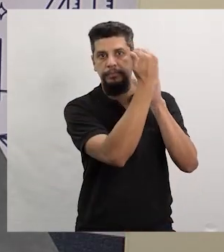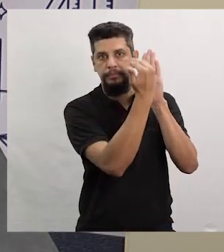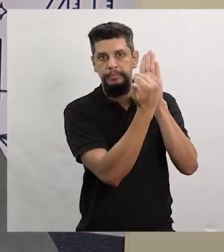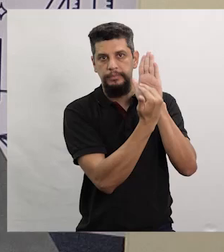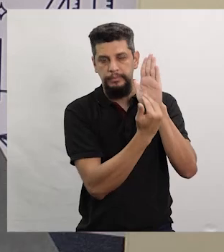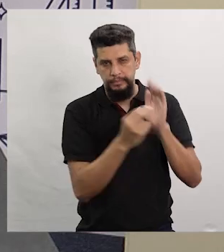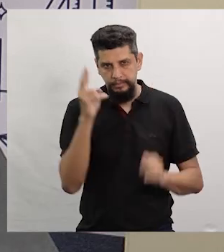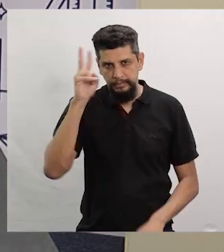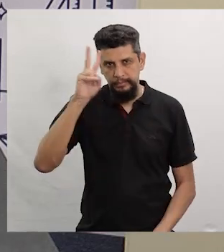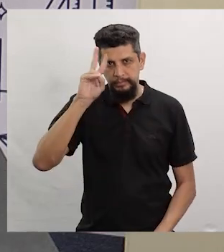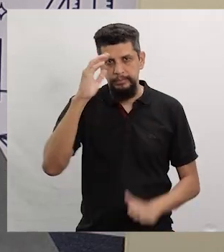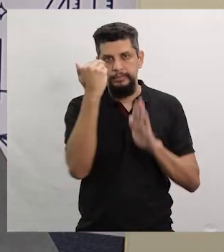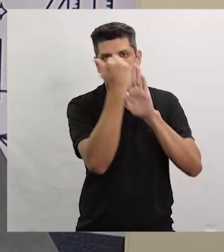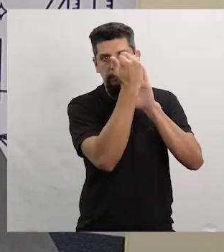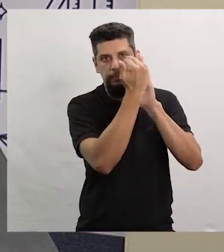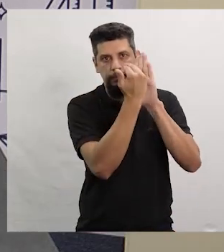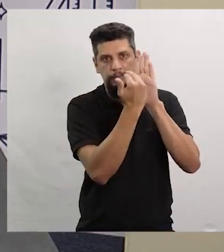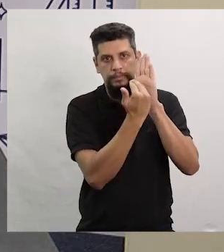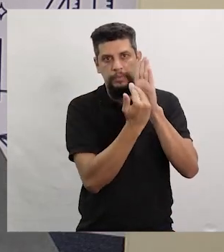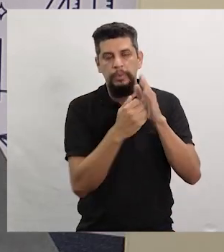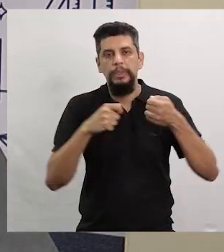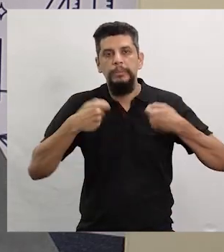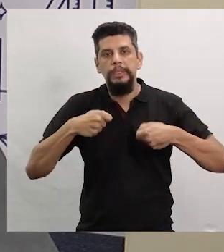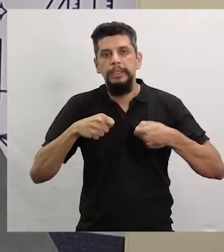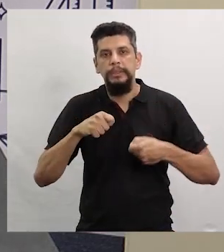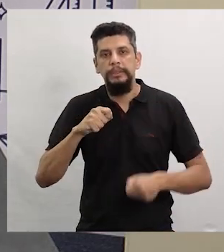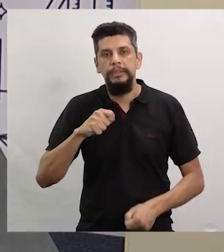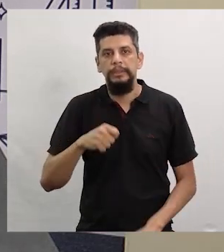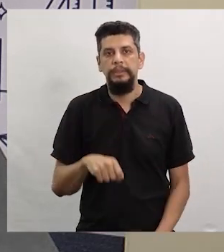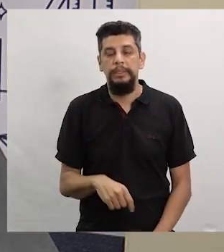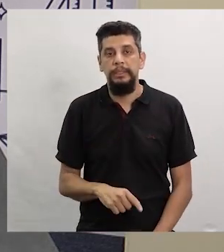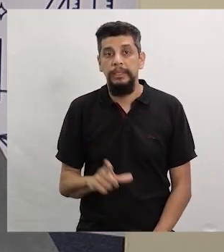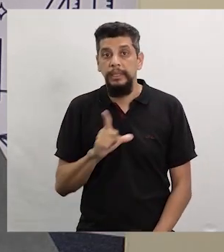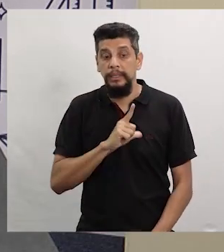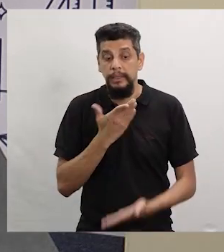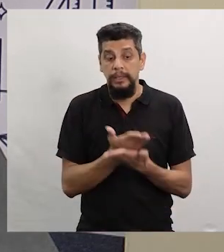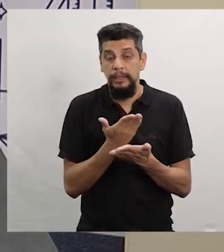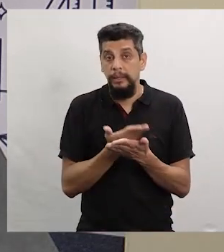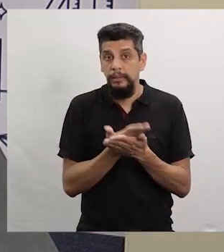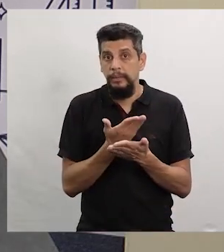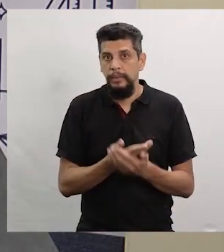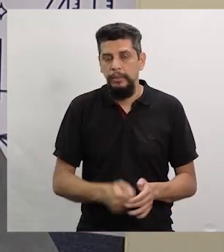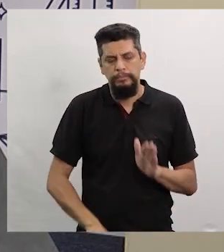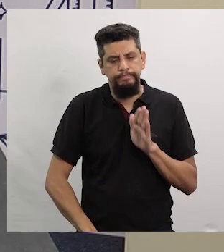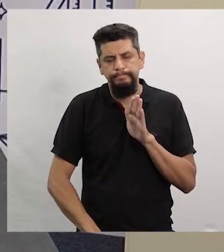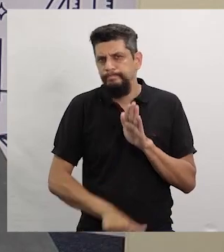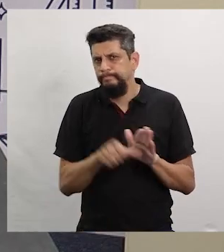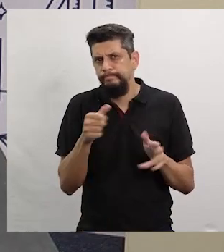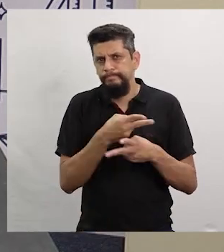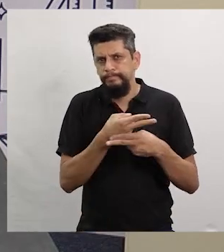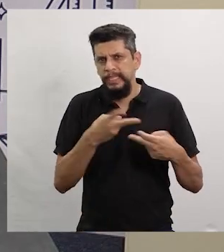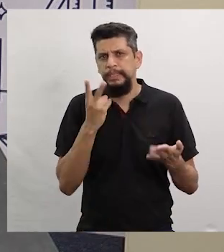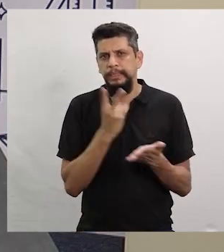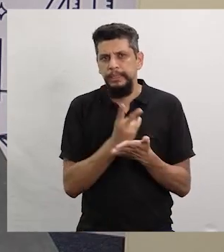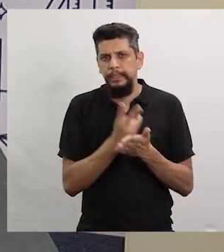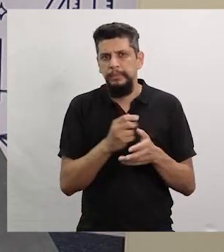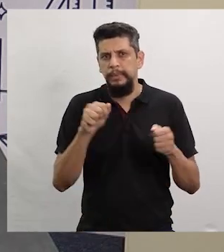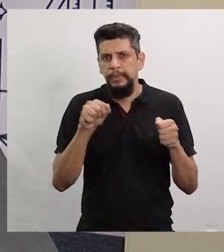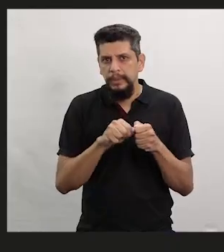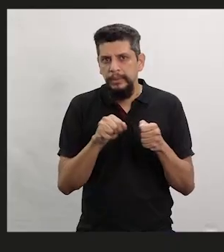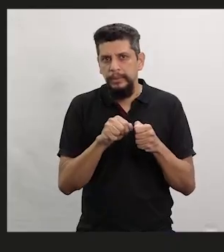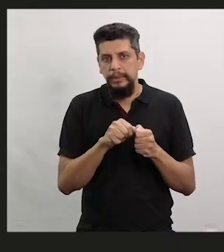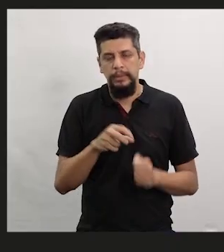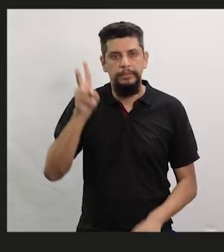rotina lembram que a rotina é quando a gente diz o que que vai acontecer na nossa aula então primeira coisa que a gente sempre